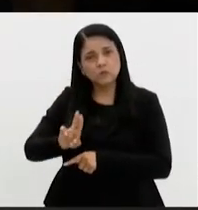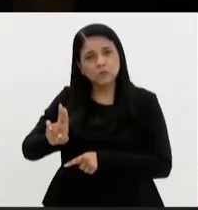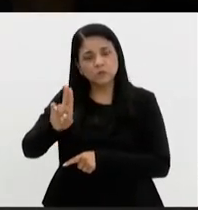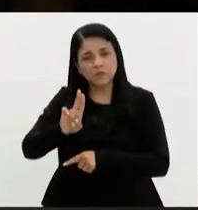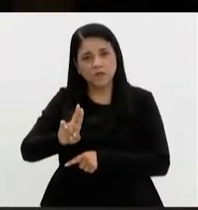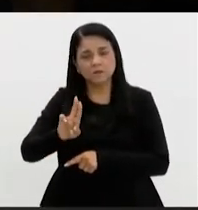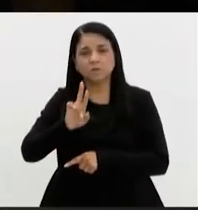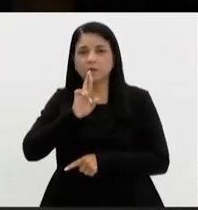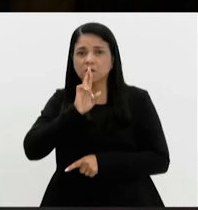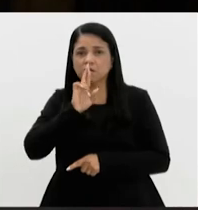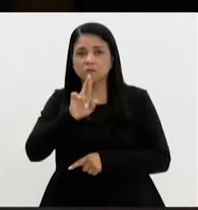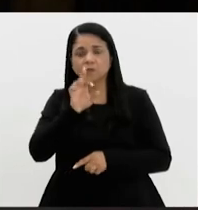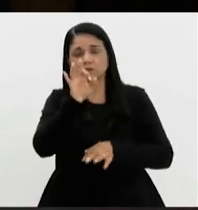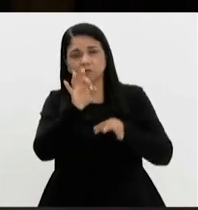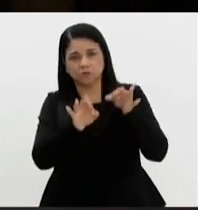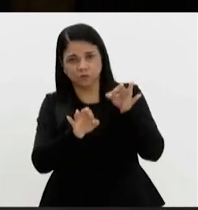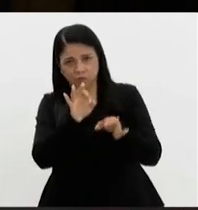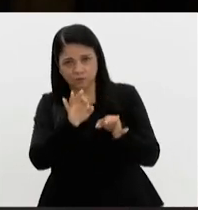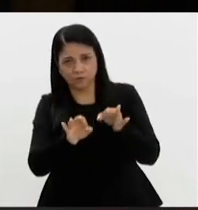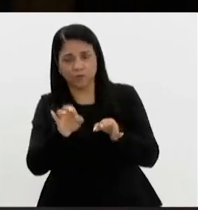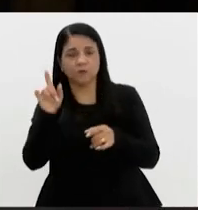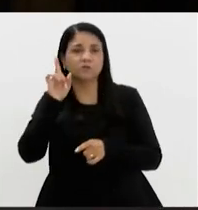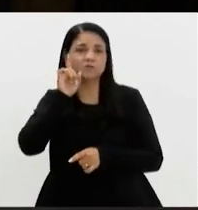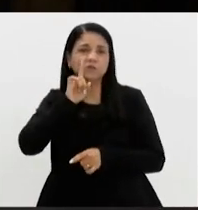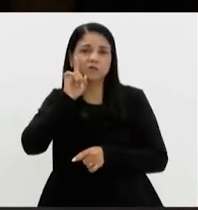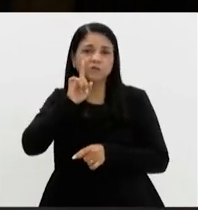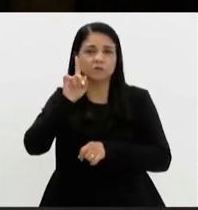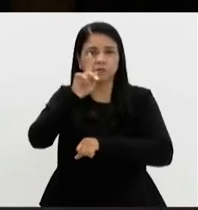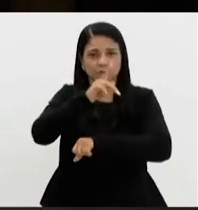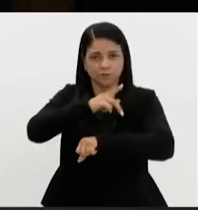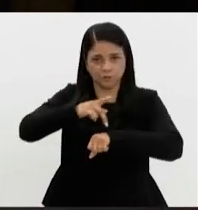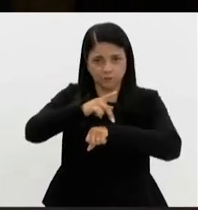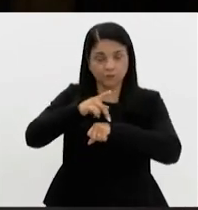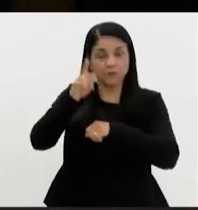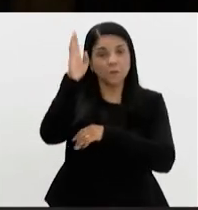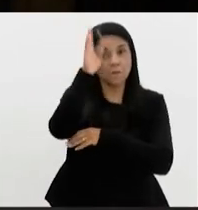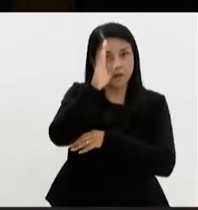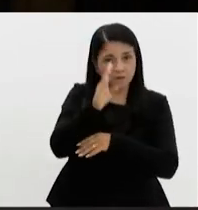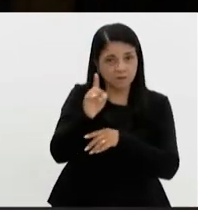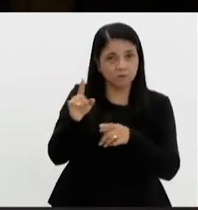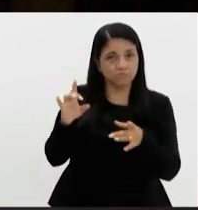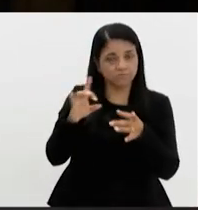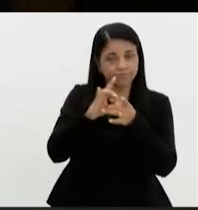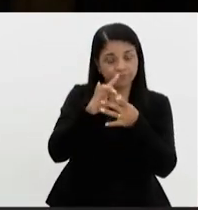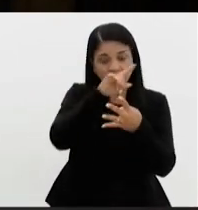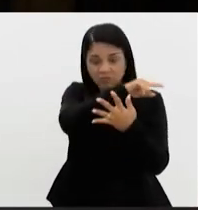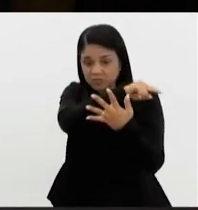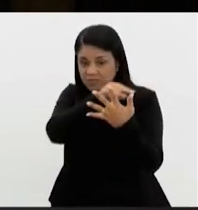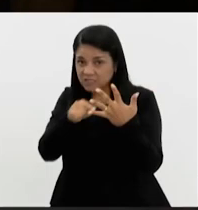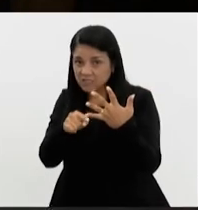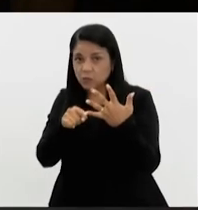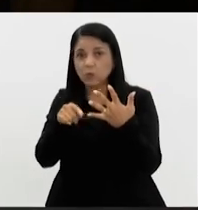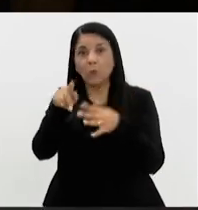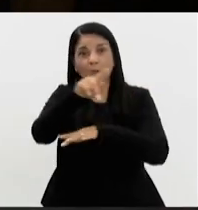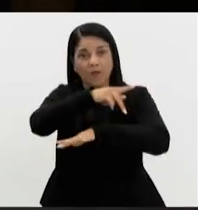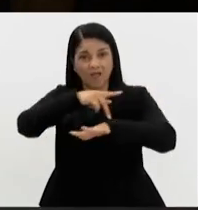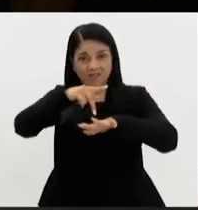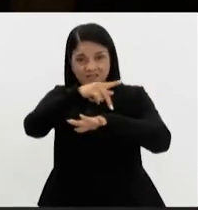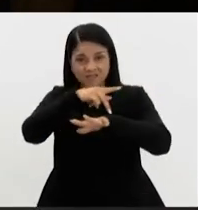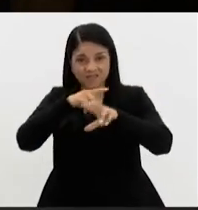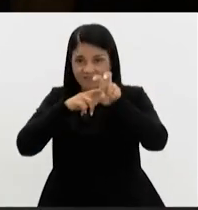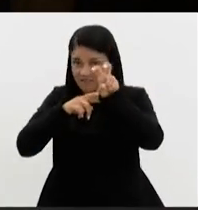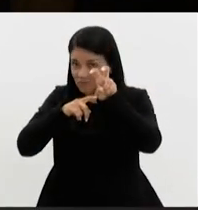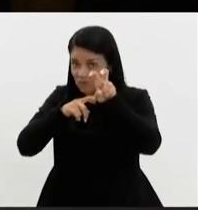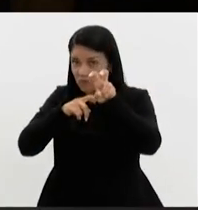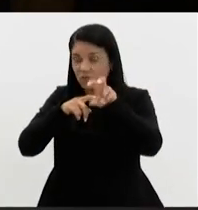resposta judicial nos Estados Unidos e no Brasil que dos três cinco países que eu citei reitero